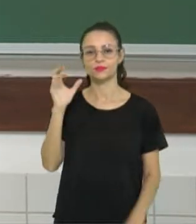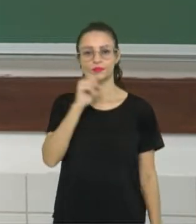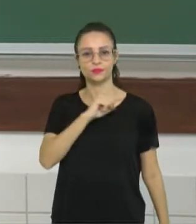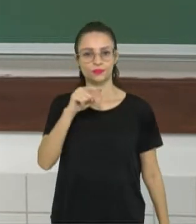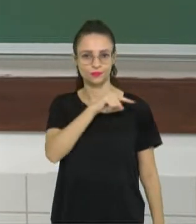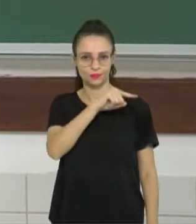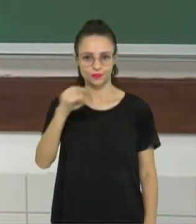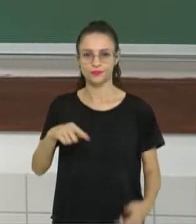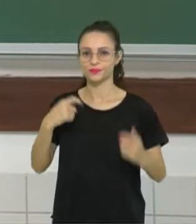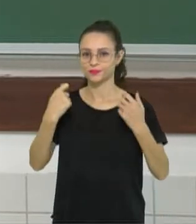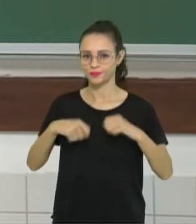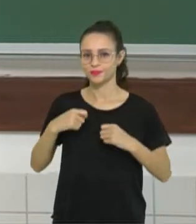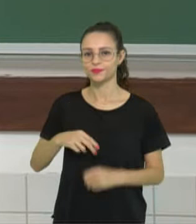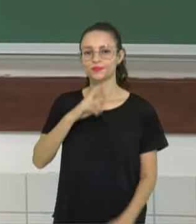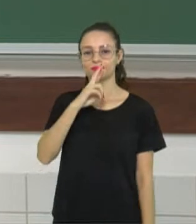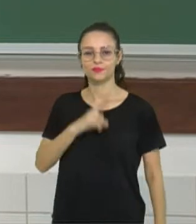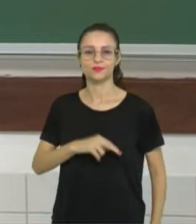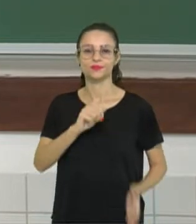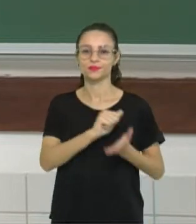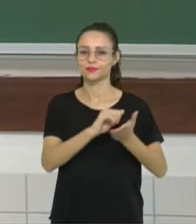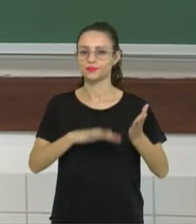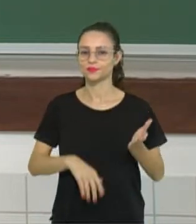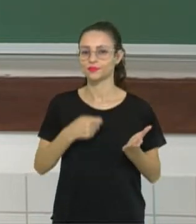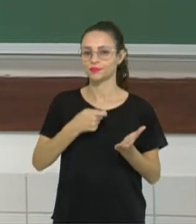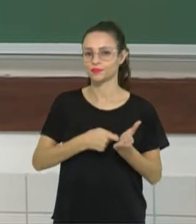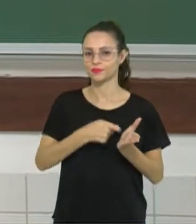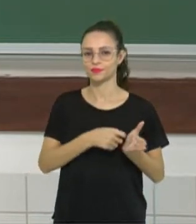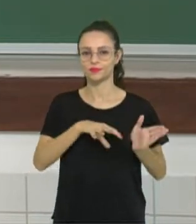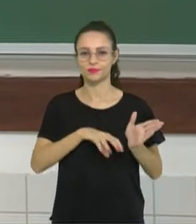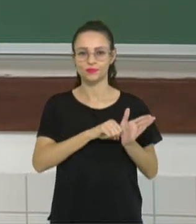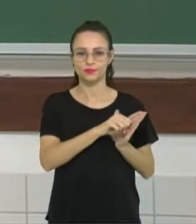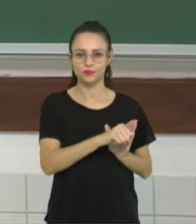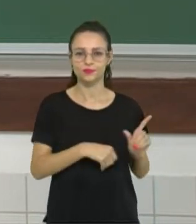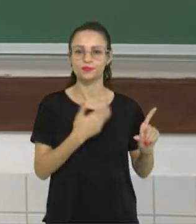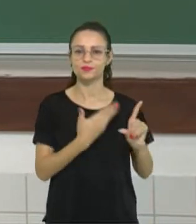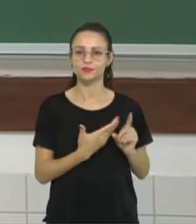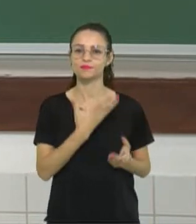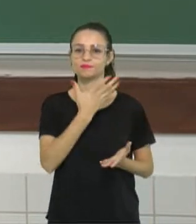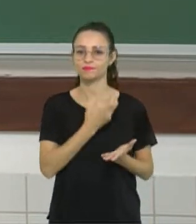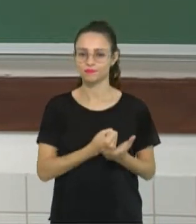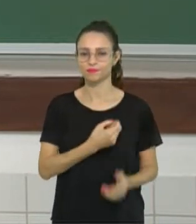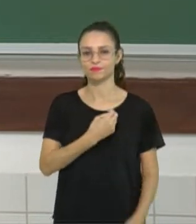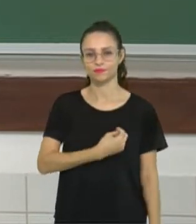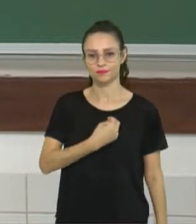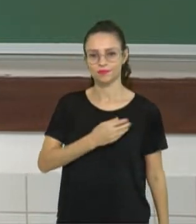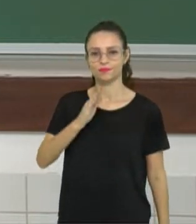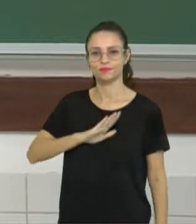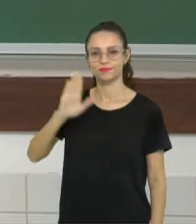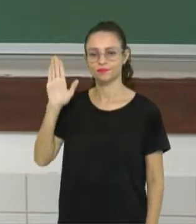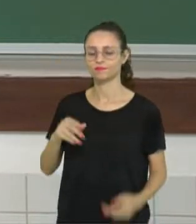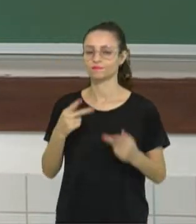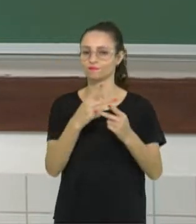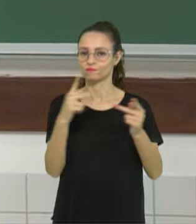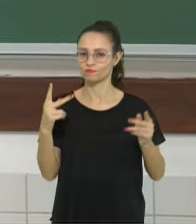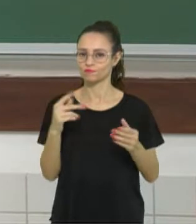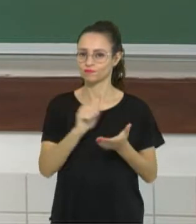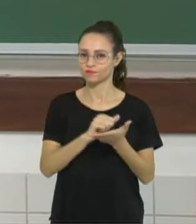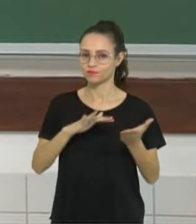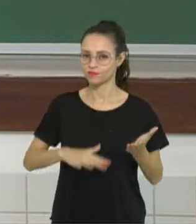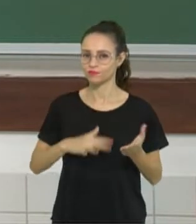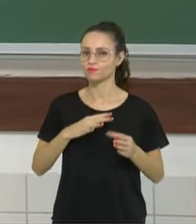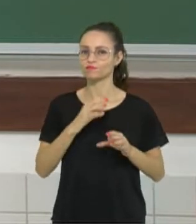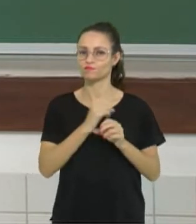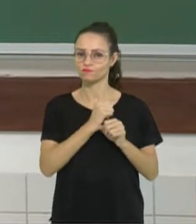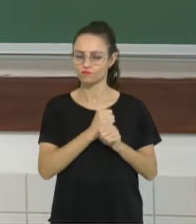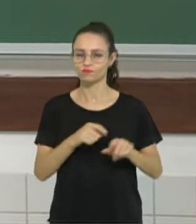fazer as atividades obrigatórias no Classroom para poder computar, além da presença de vocês, as atividades que vocês têm dentro dele. Caso